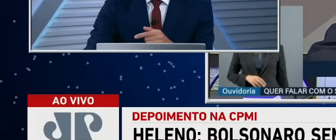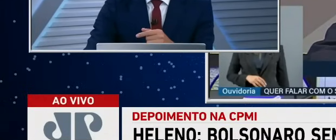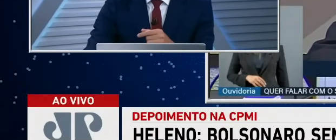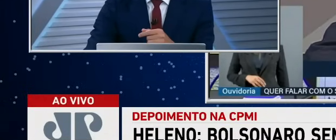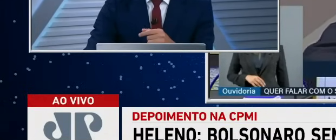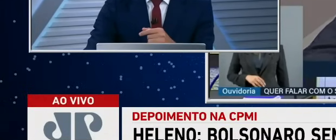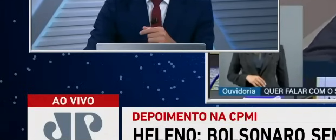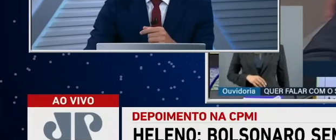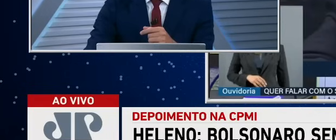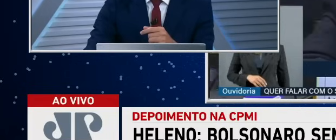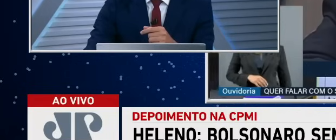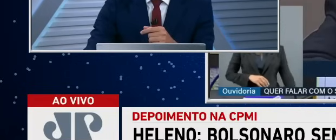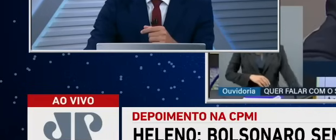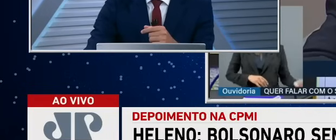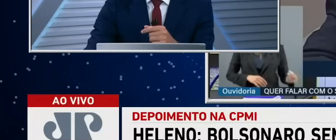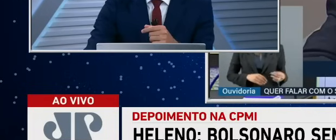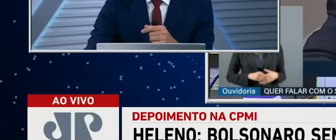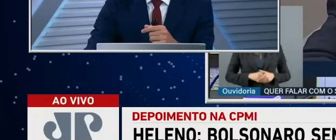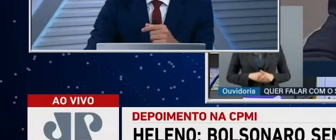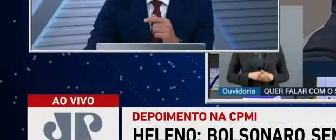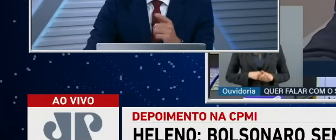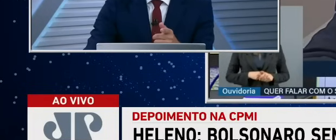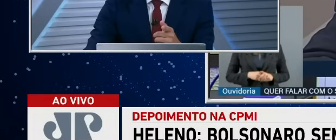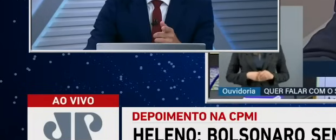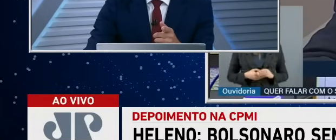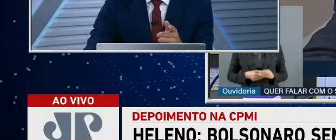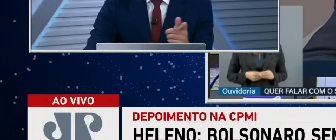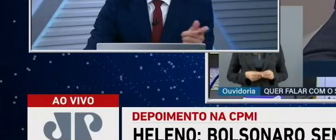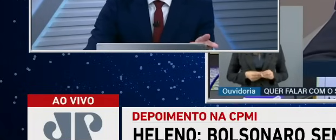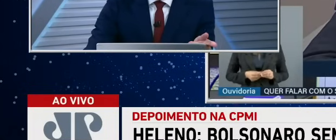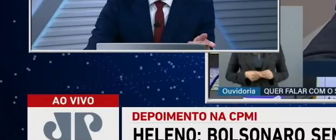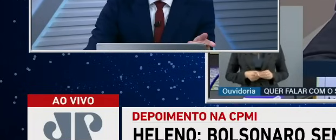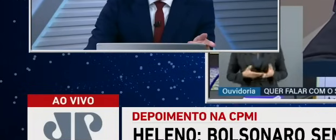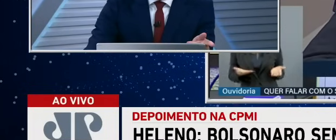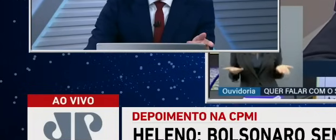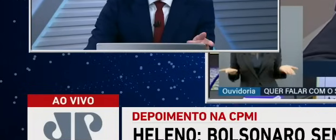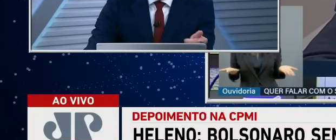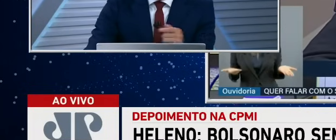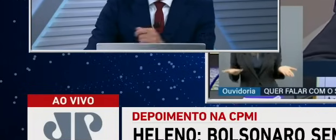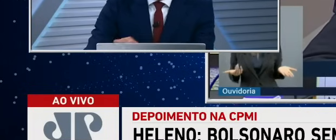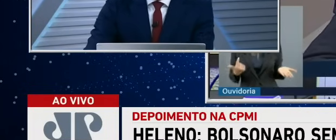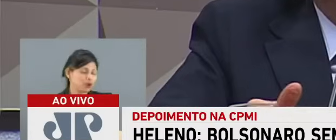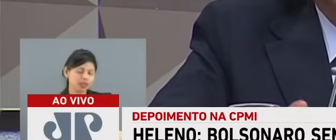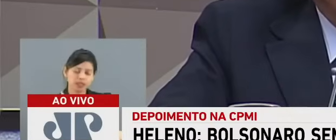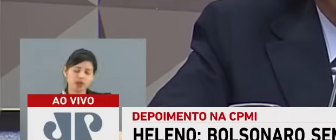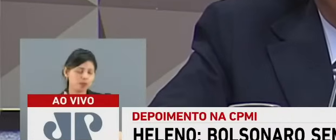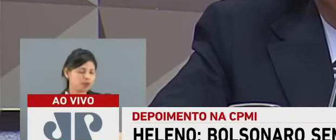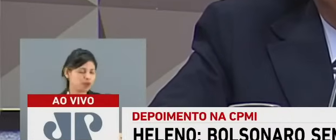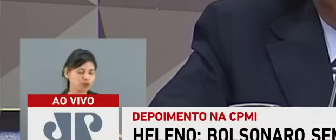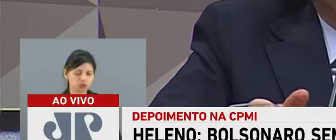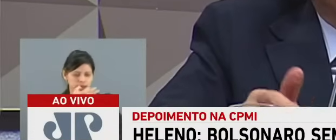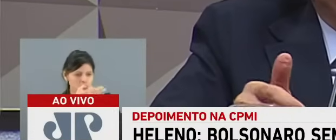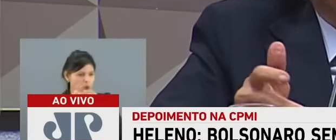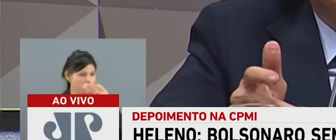deputado federal Marcel Van Hatten, do Novo, do Rio Grande do Sul. Vamos acompanhar a resposta do general Augusto Heleno. Como testemunha